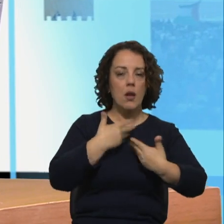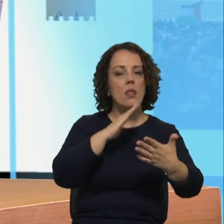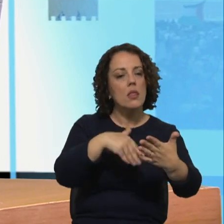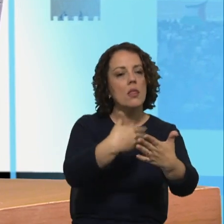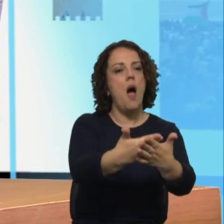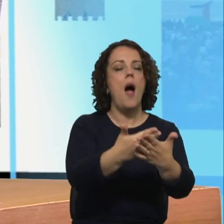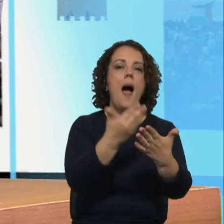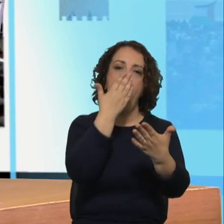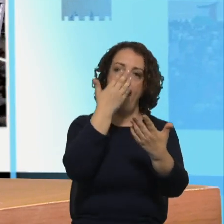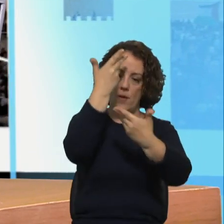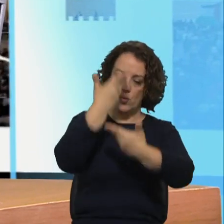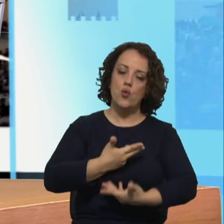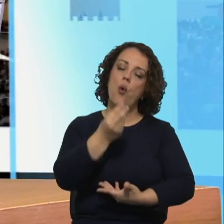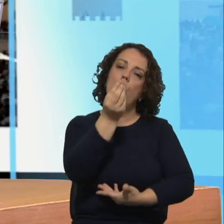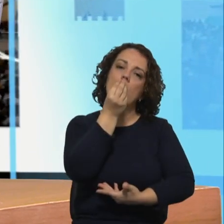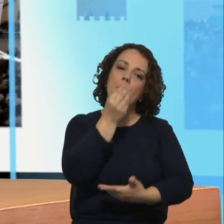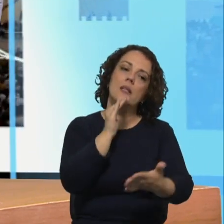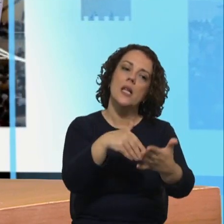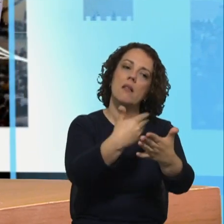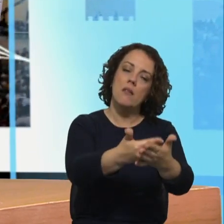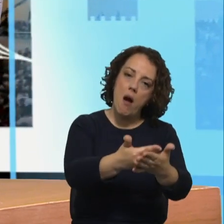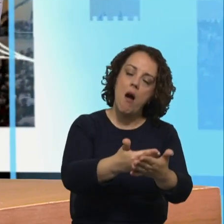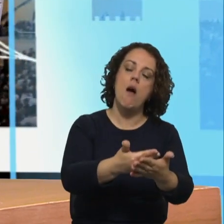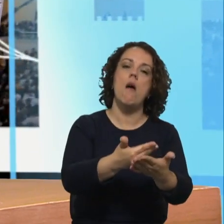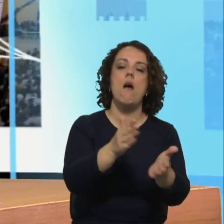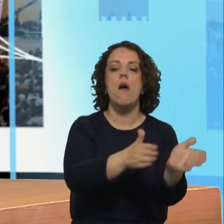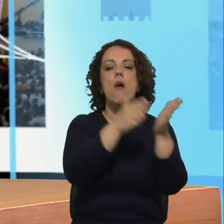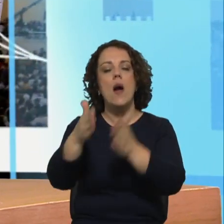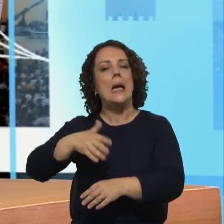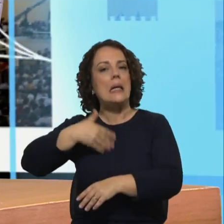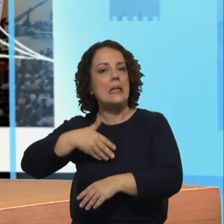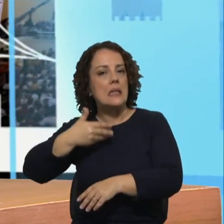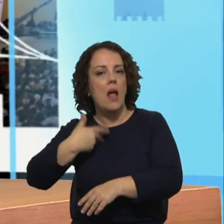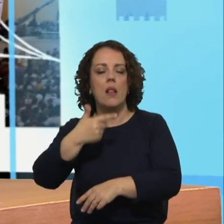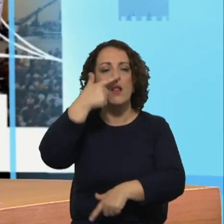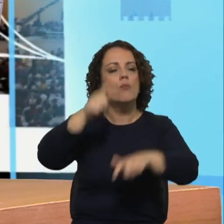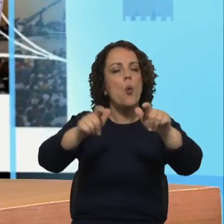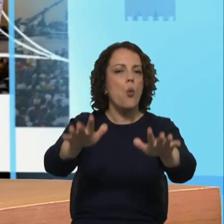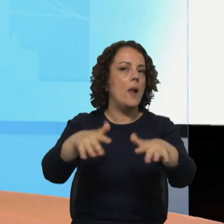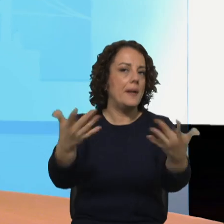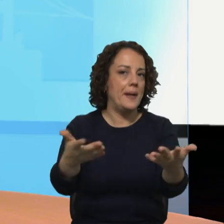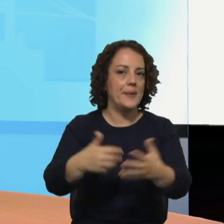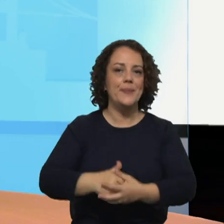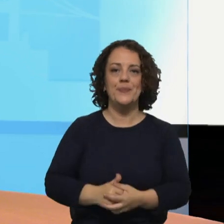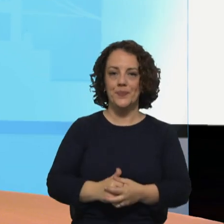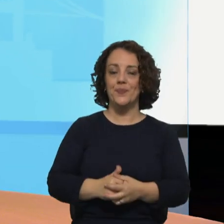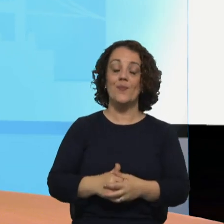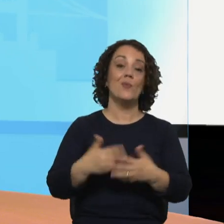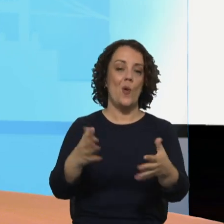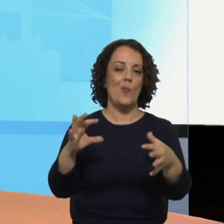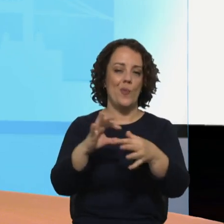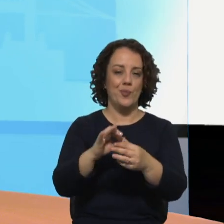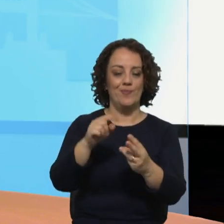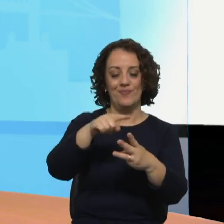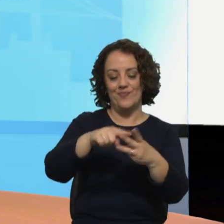tornando-se serviço e caridade em favor dos outros, sejam eles quais forem. E avancemos então nestas celebrações do Tríduo Pascal.